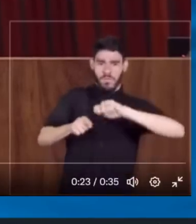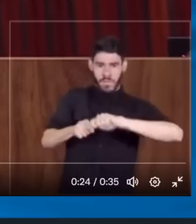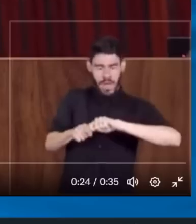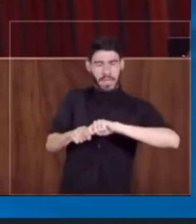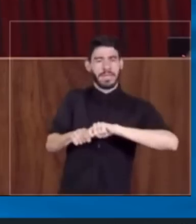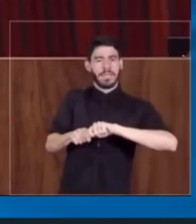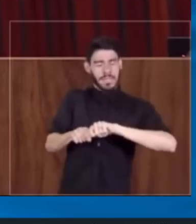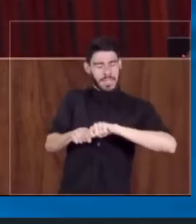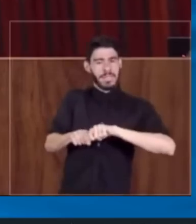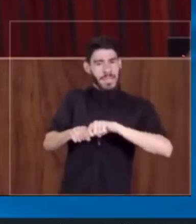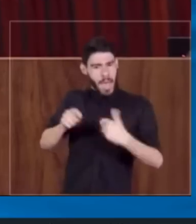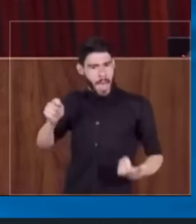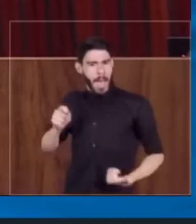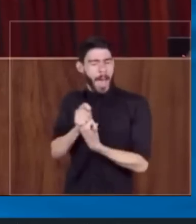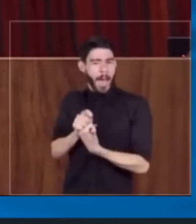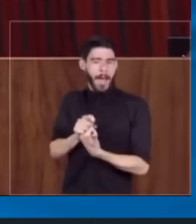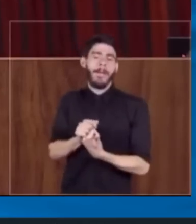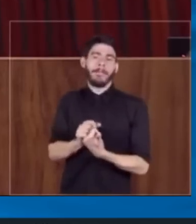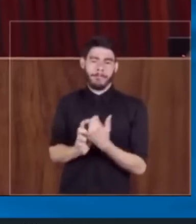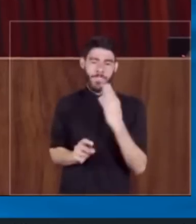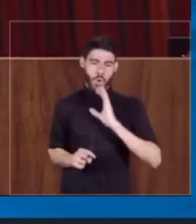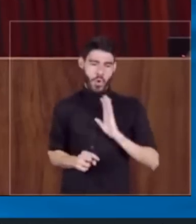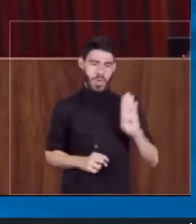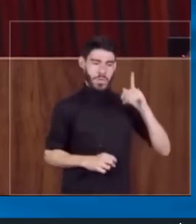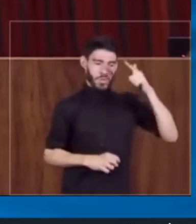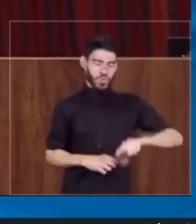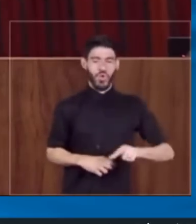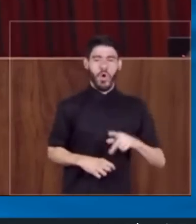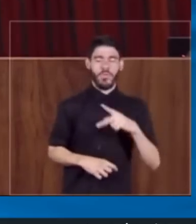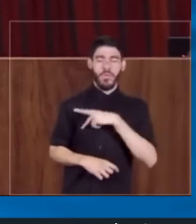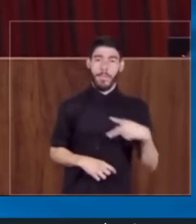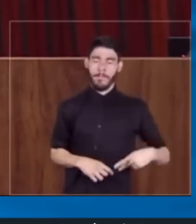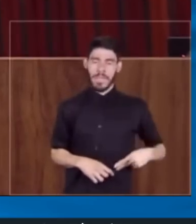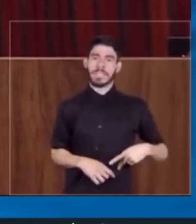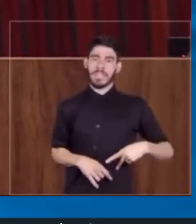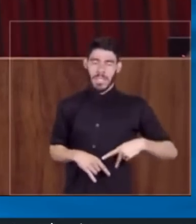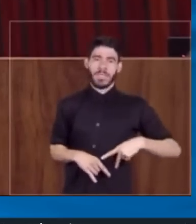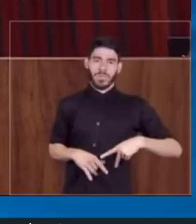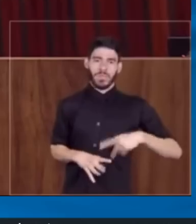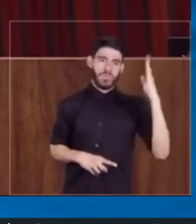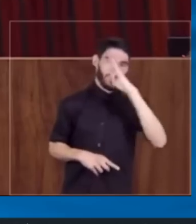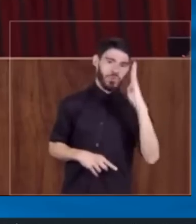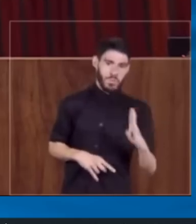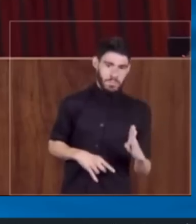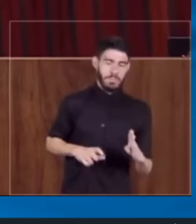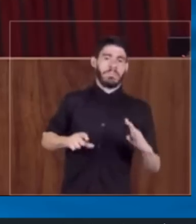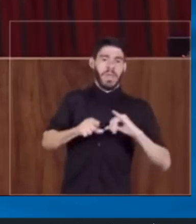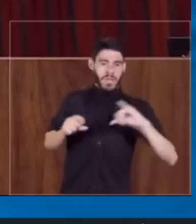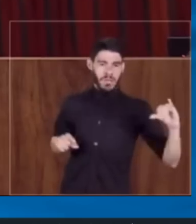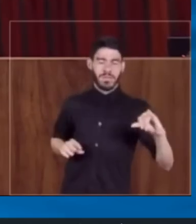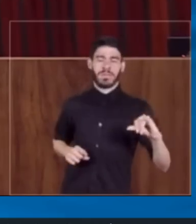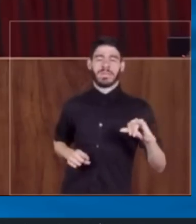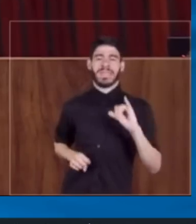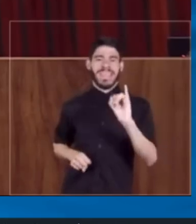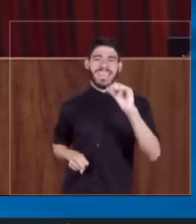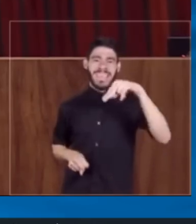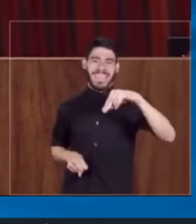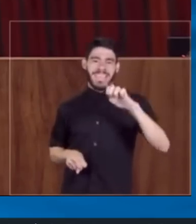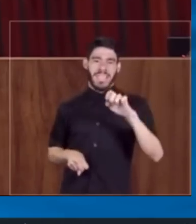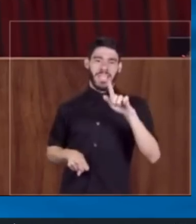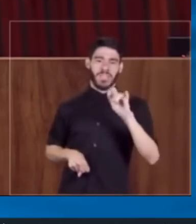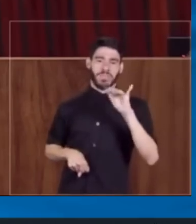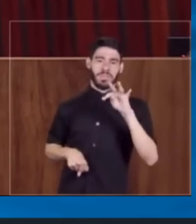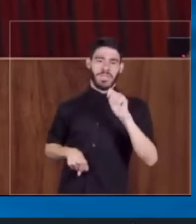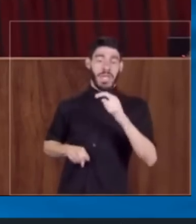benefício de sua candidatura à reeleição para o cargo de presidente da república. Declaro sua ineligibilidade